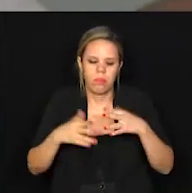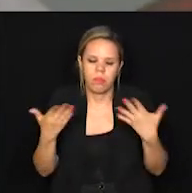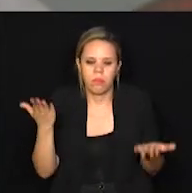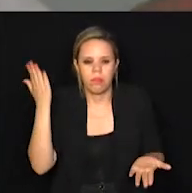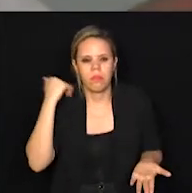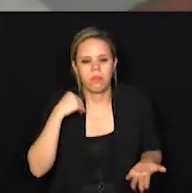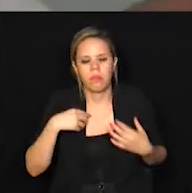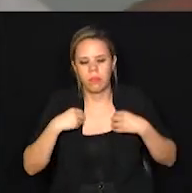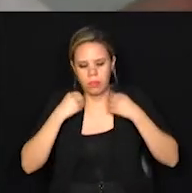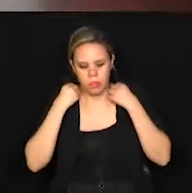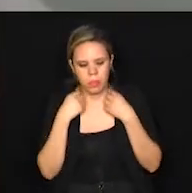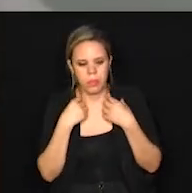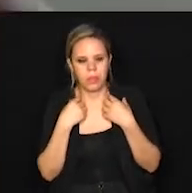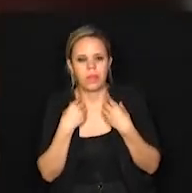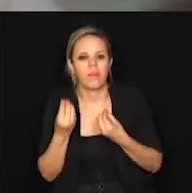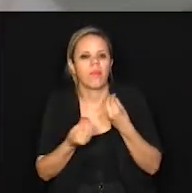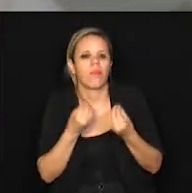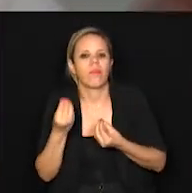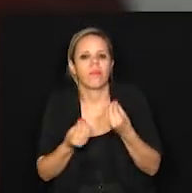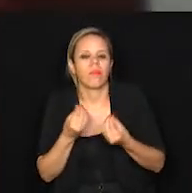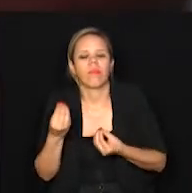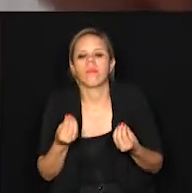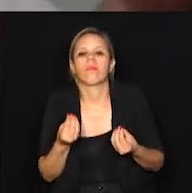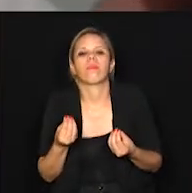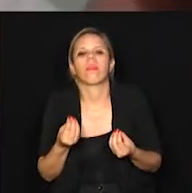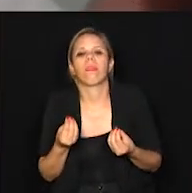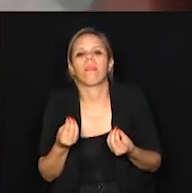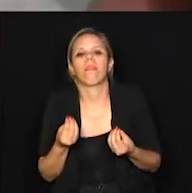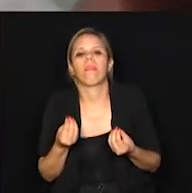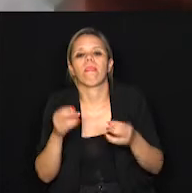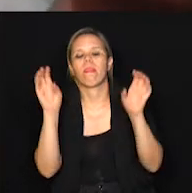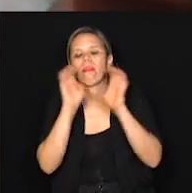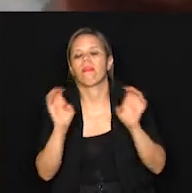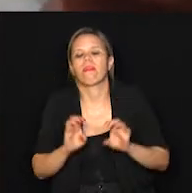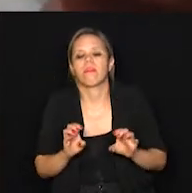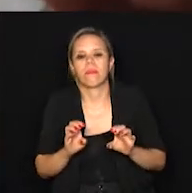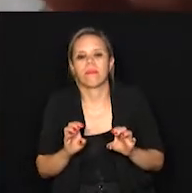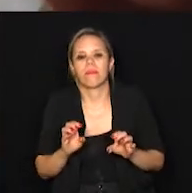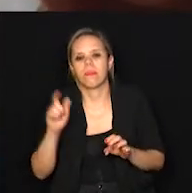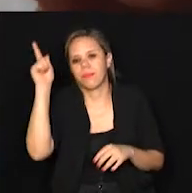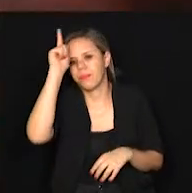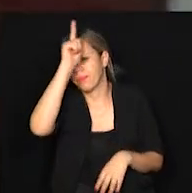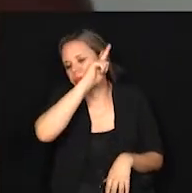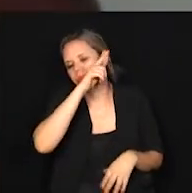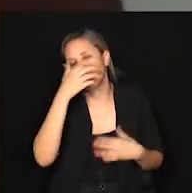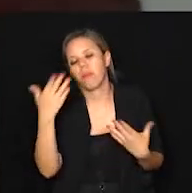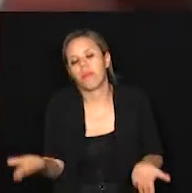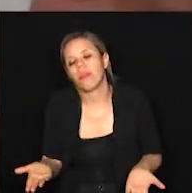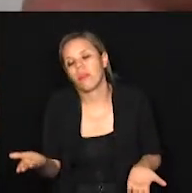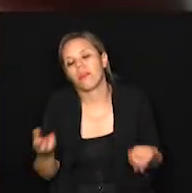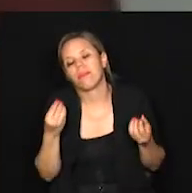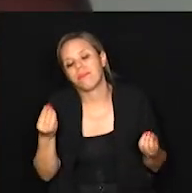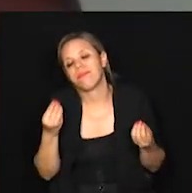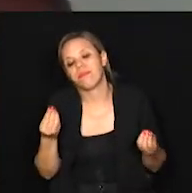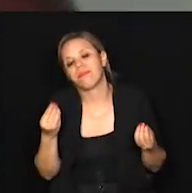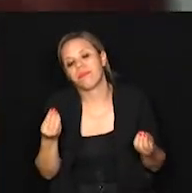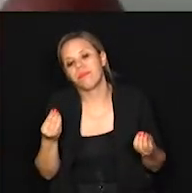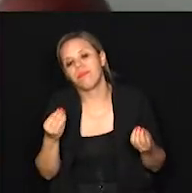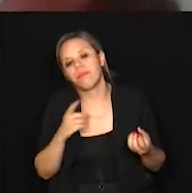as propostas? E essa escuta também dos professores, quando eu ouço alguns professores, eles dizem que essa escuta não